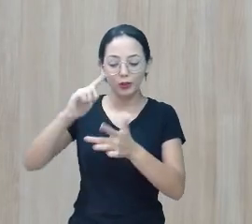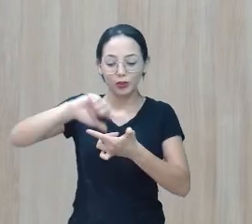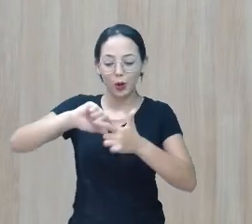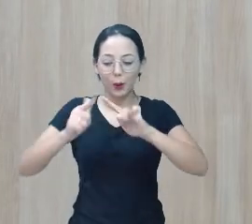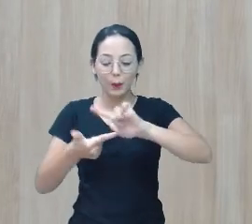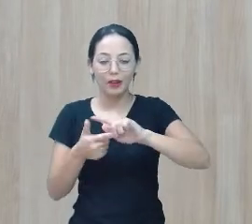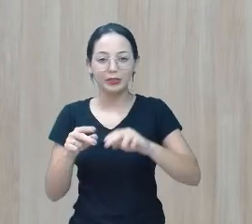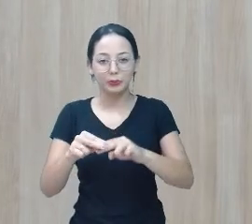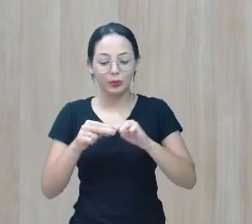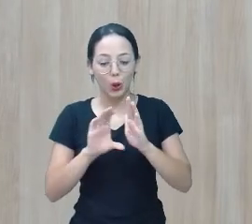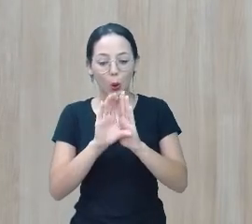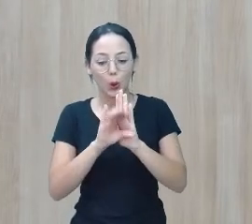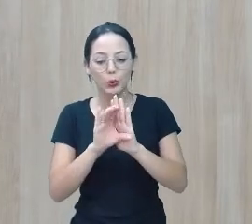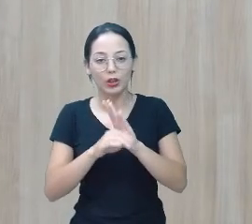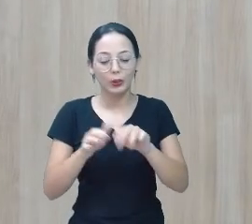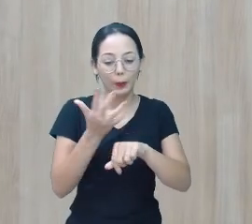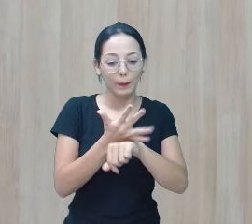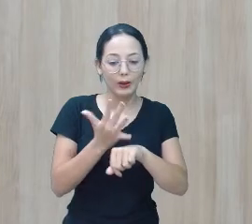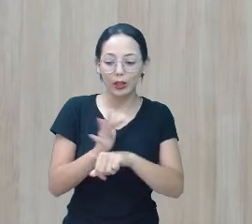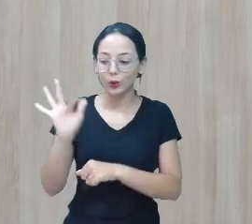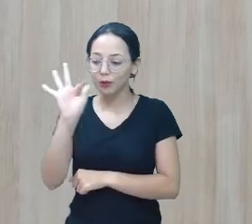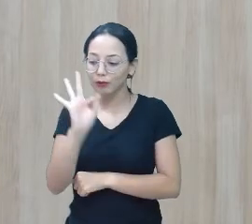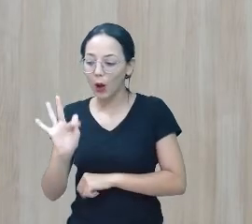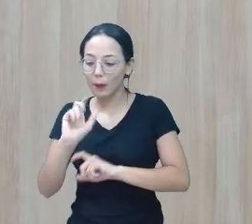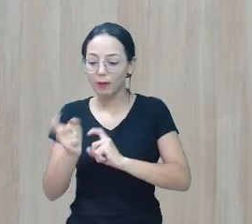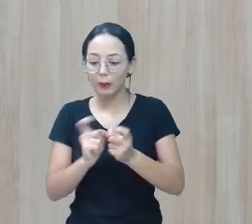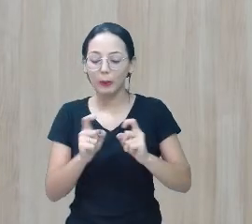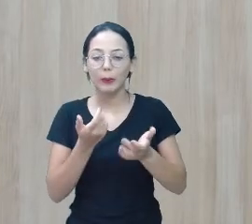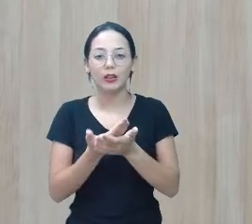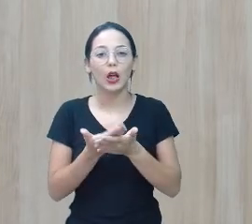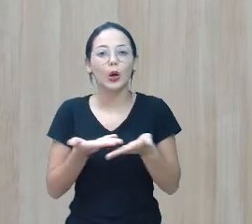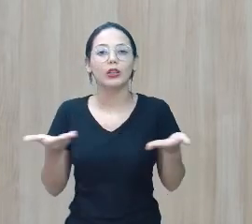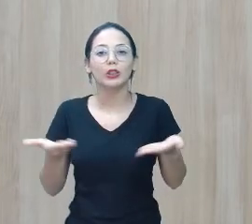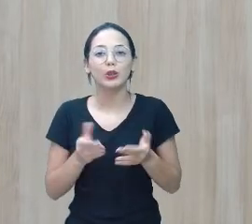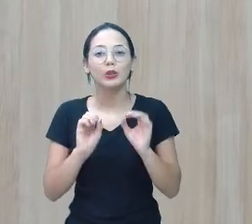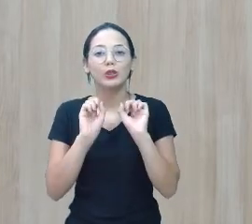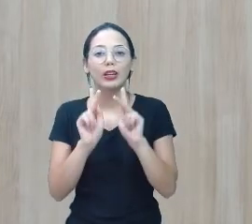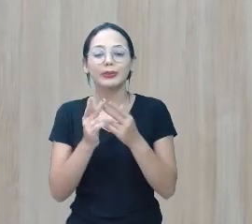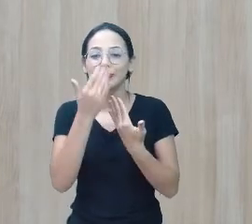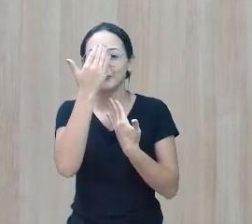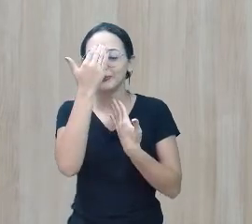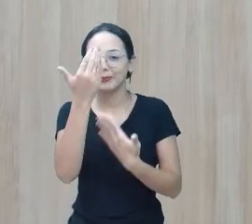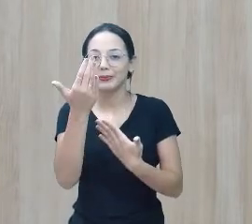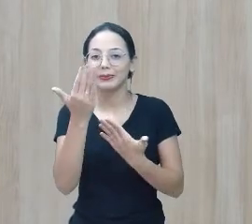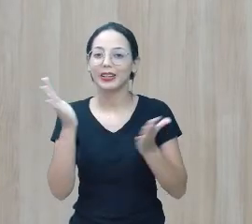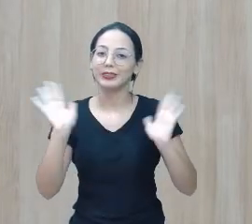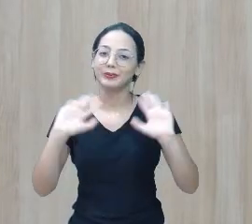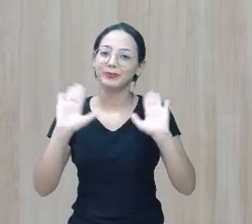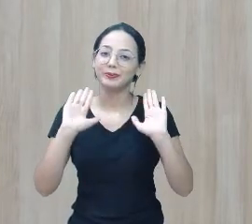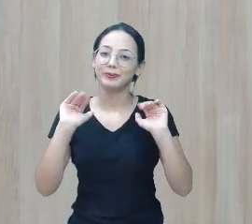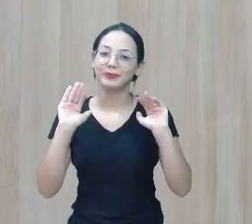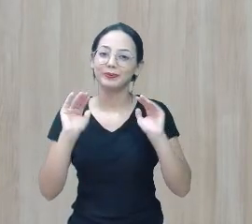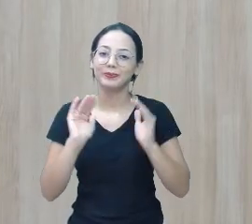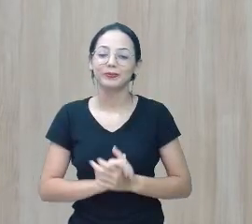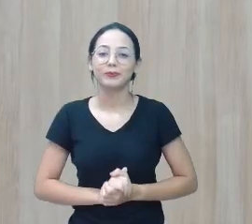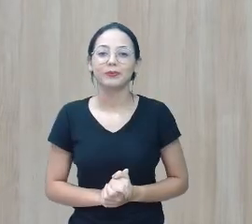partir de conceitos práticos e formais que discutimos na aula de hoje, ok? Muito obrigado. Tchau, tchau.